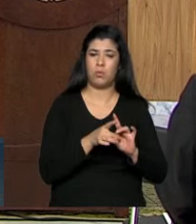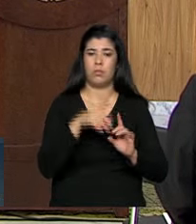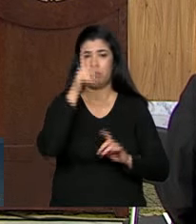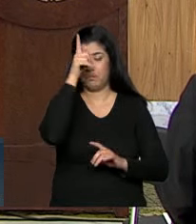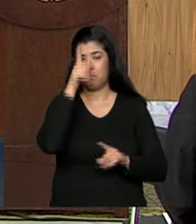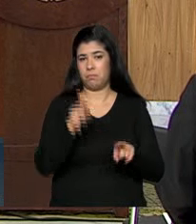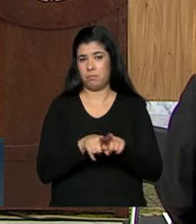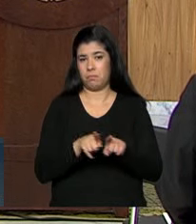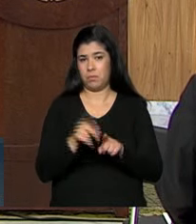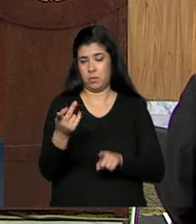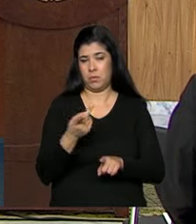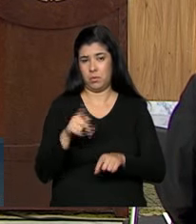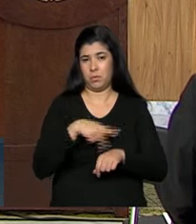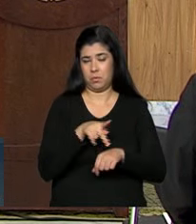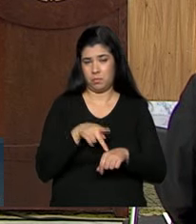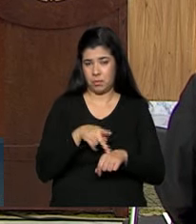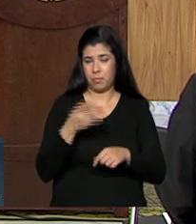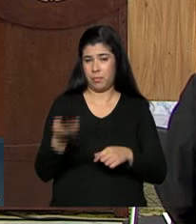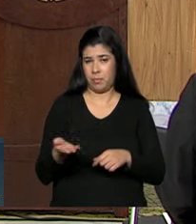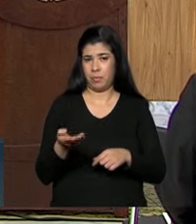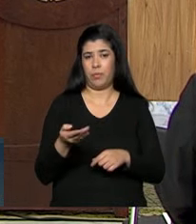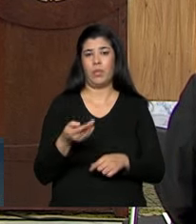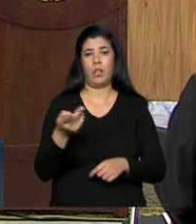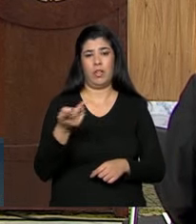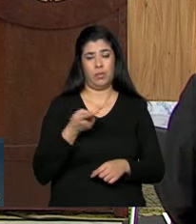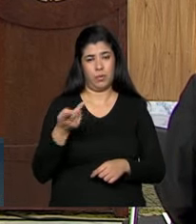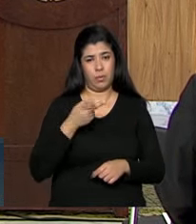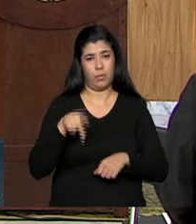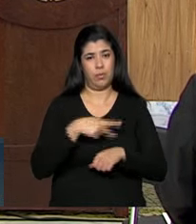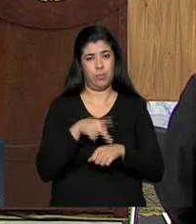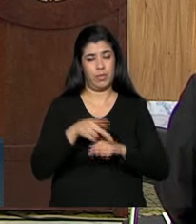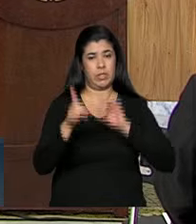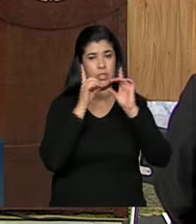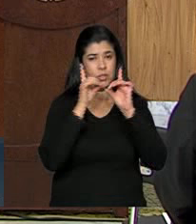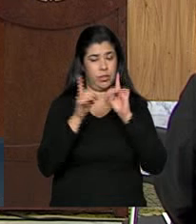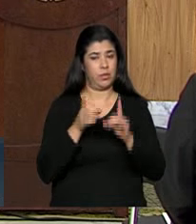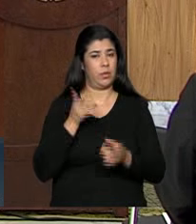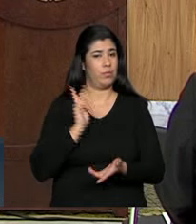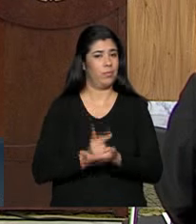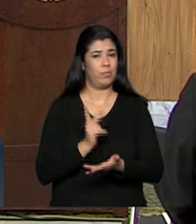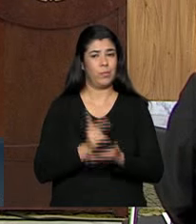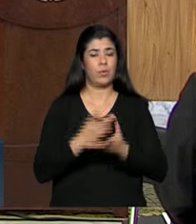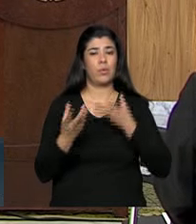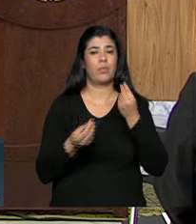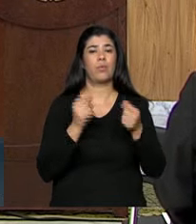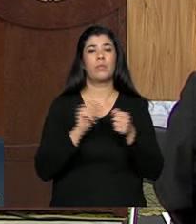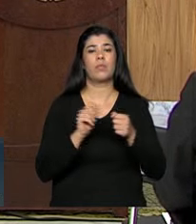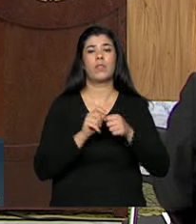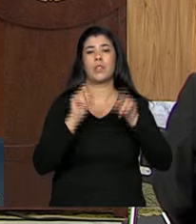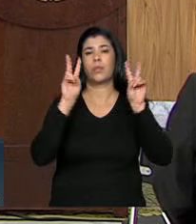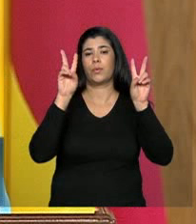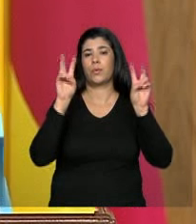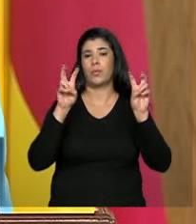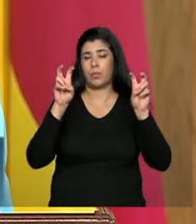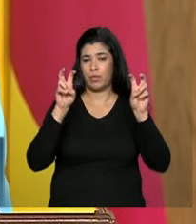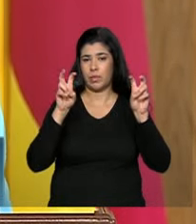pauta bilateral, Brasil e Alemanha dialogam permanentemente sobre os grandes temas